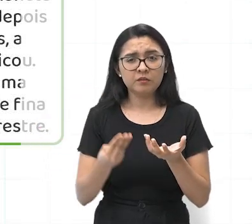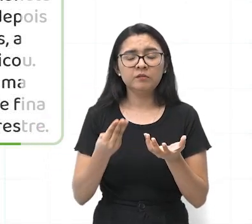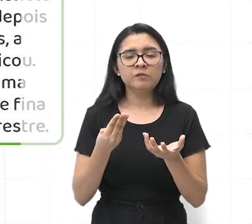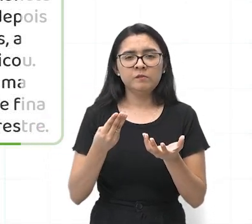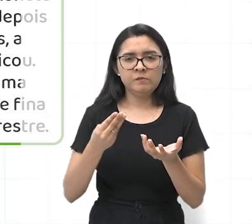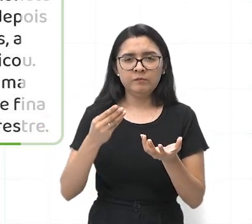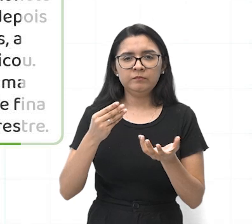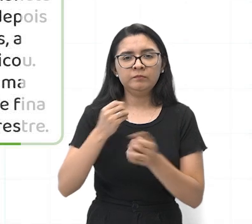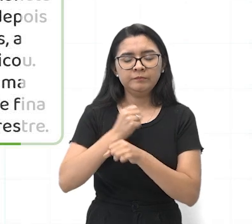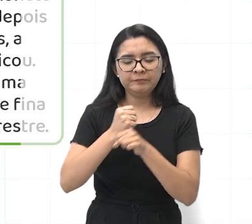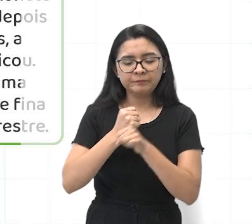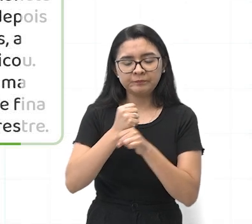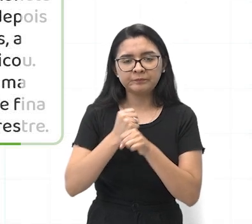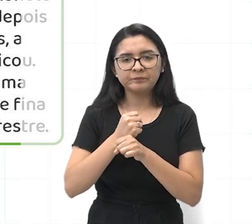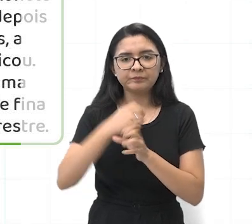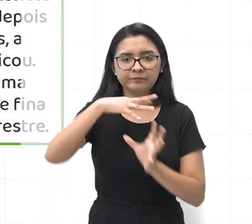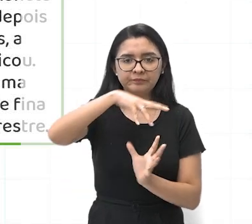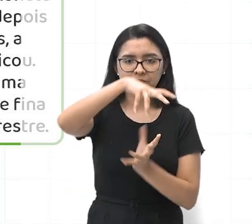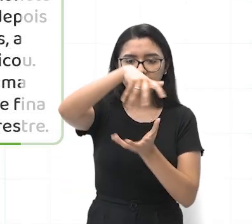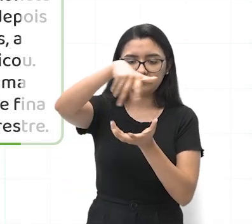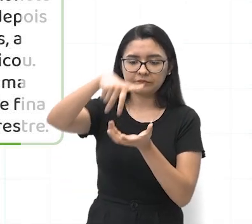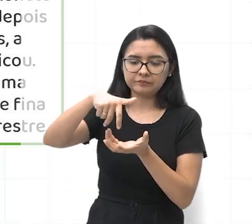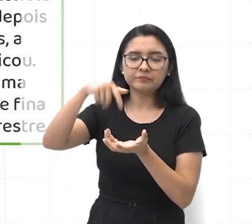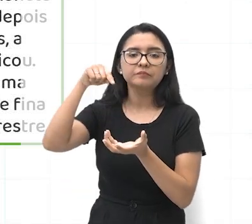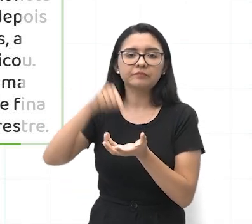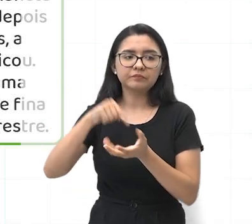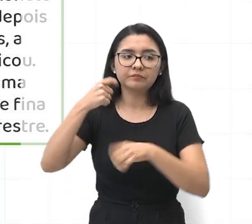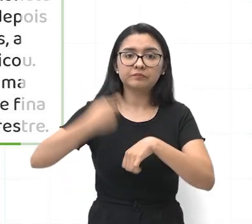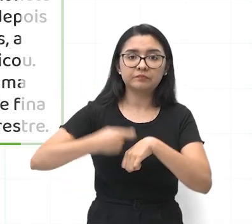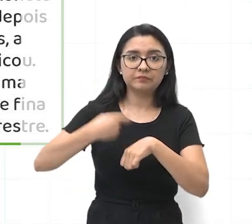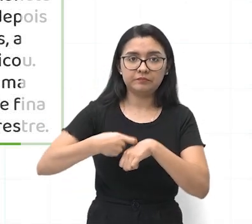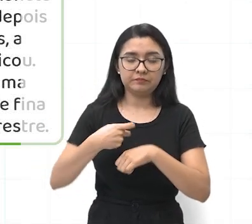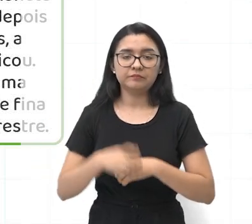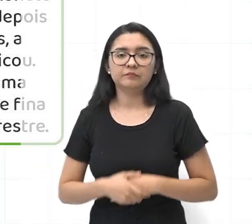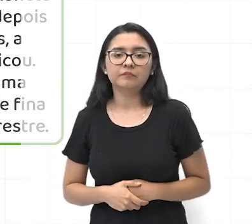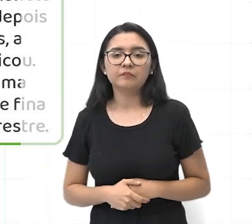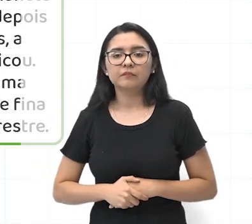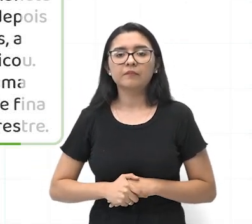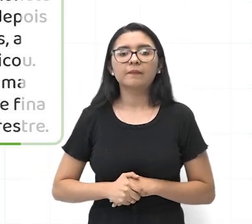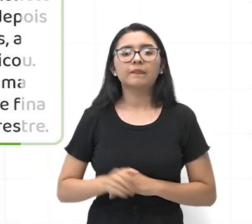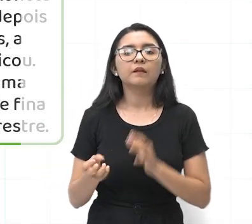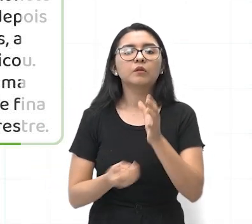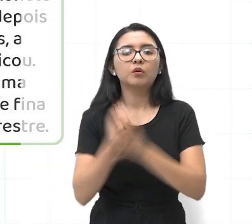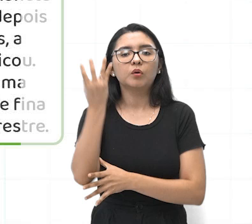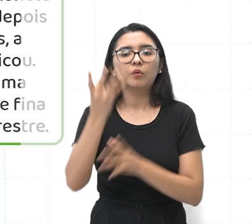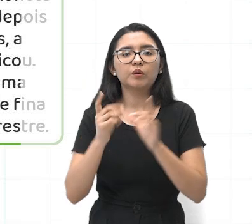anos a superfície se solidificou.